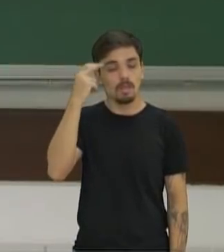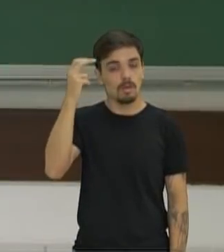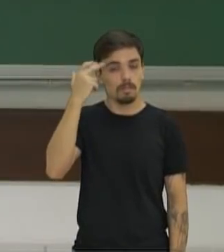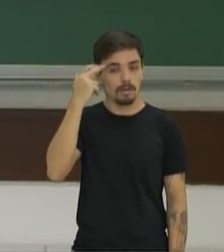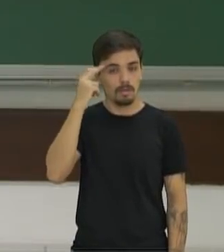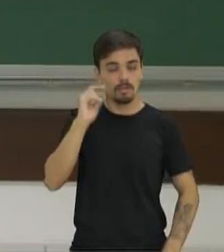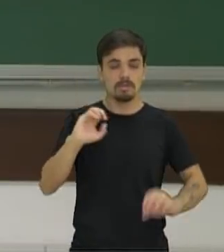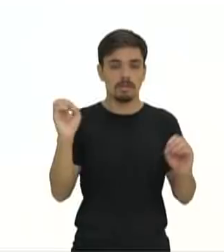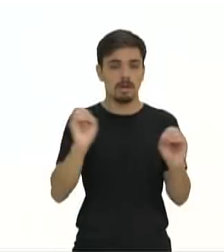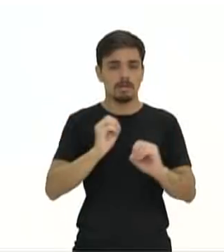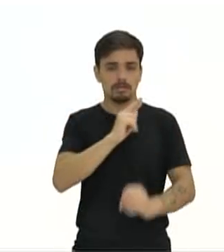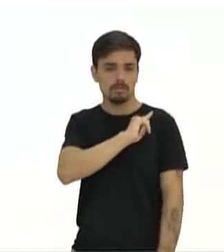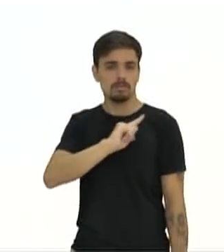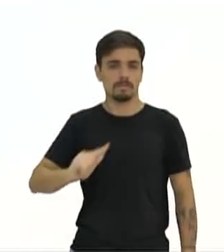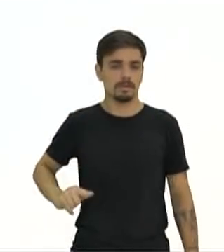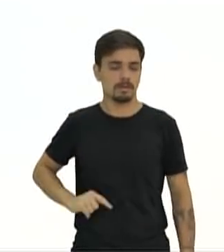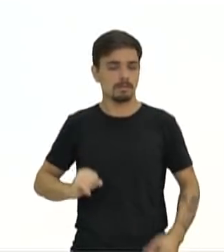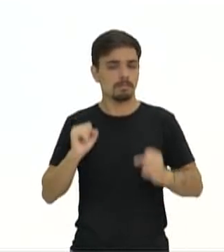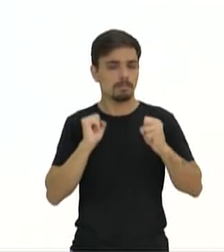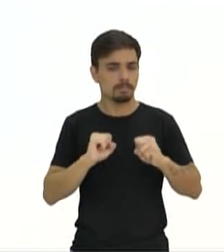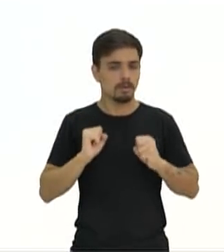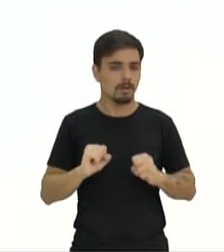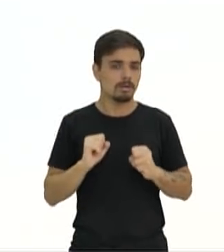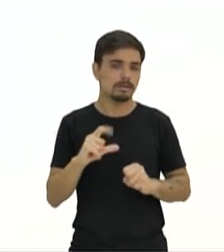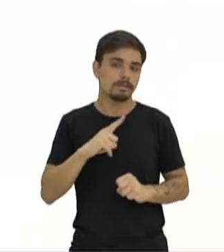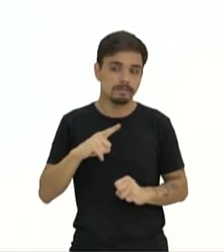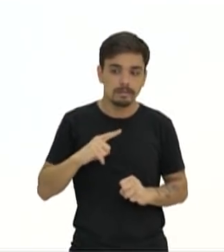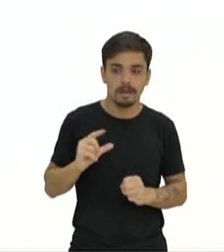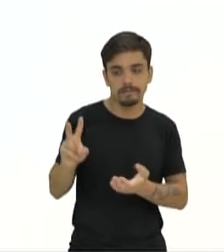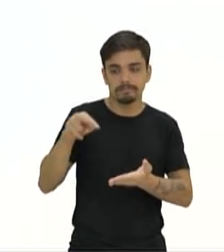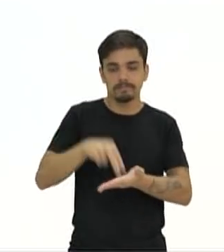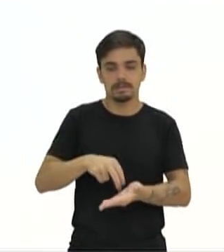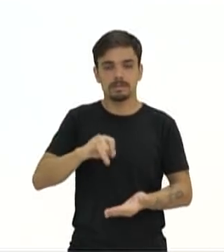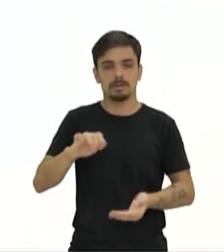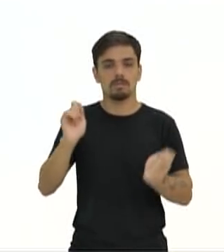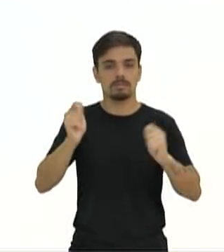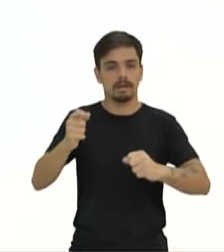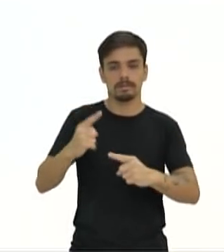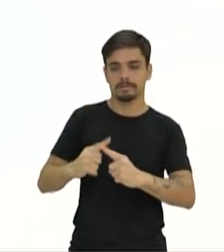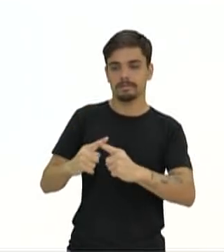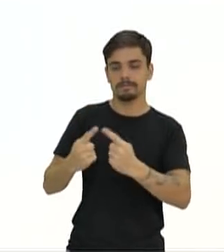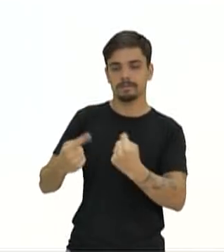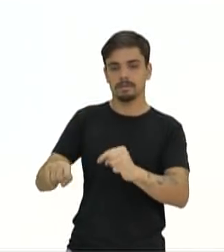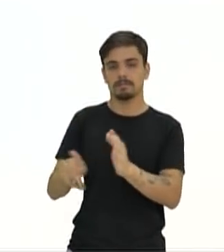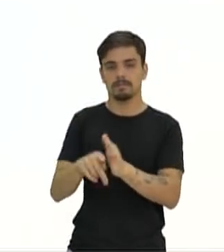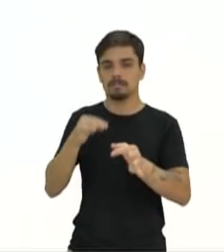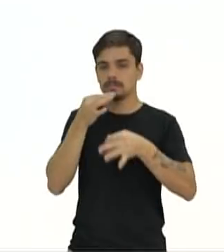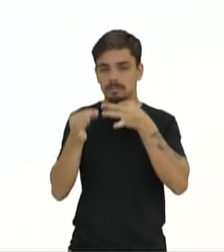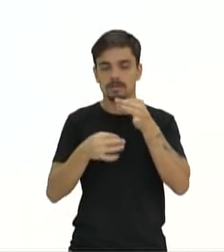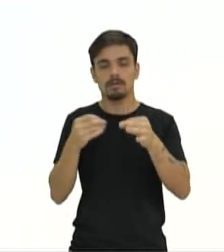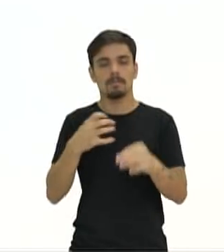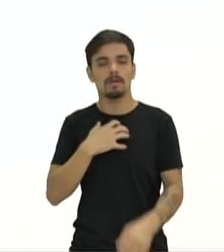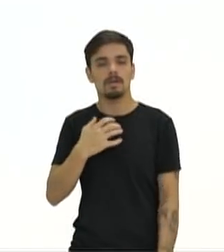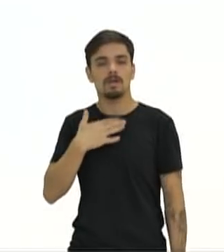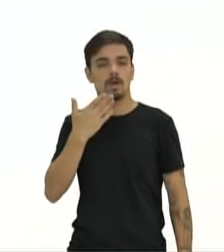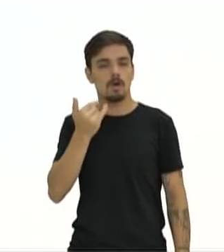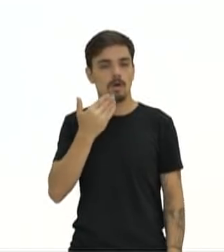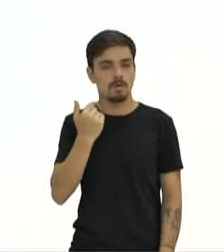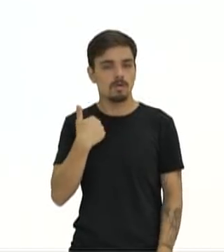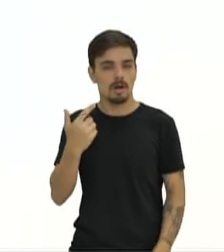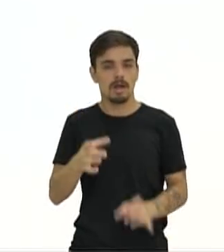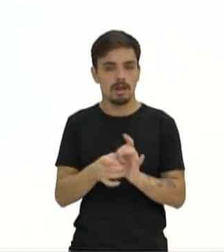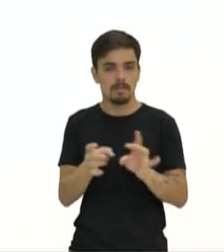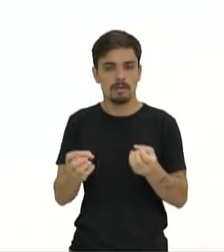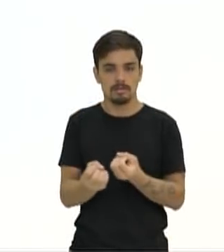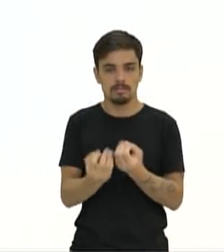nenhum governo pode existir se não puder se defender das críticas. Uma das melhores maneiras de fazer isso é pela liberdade de expressão.